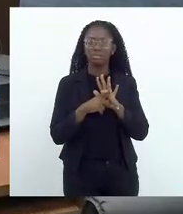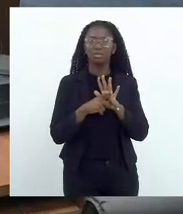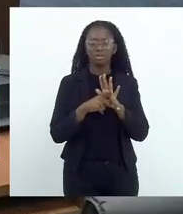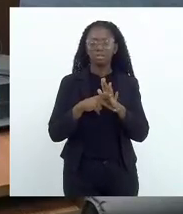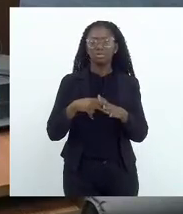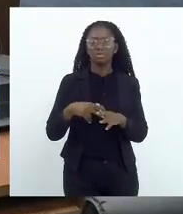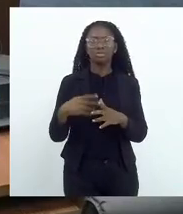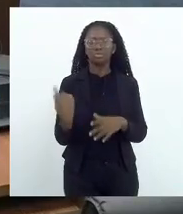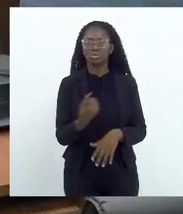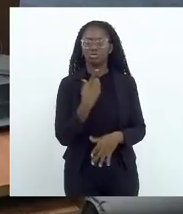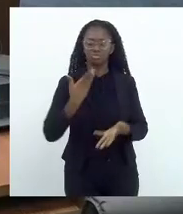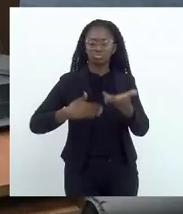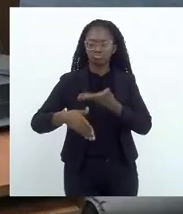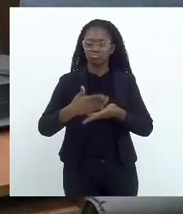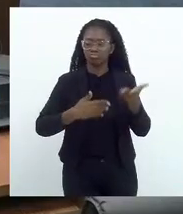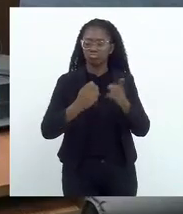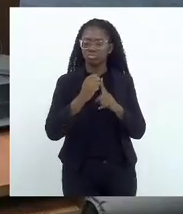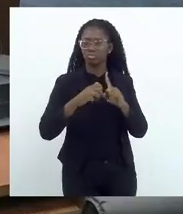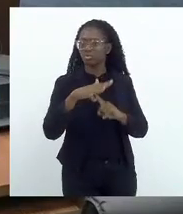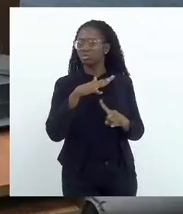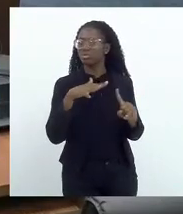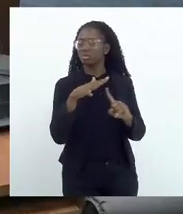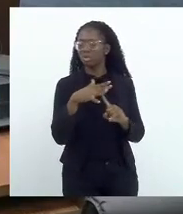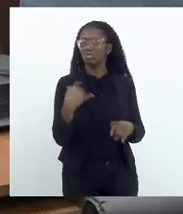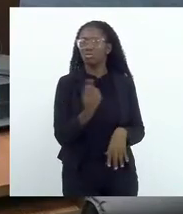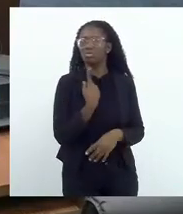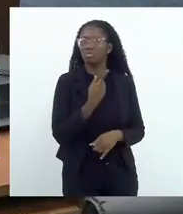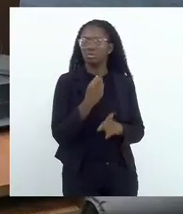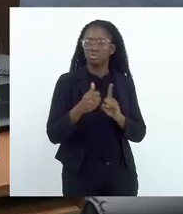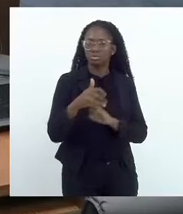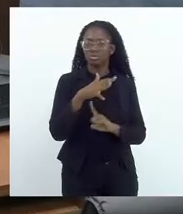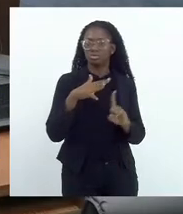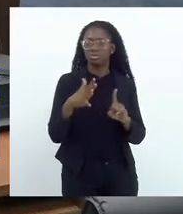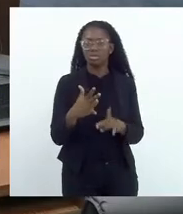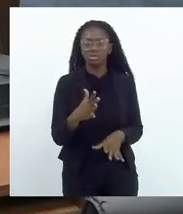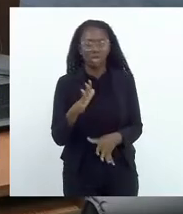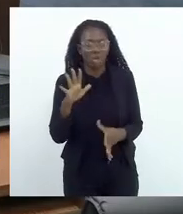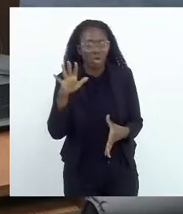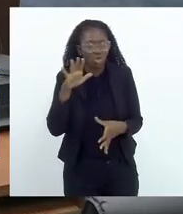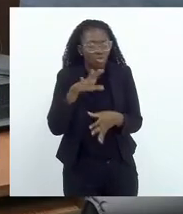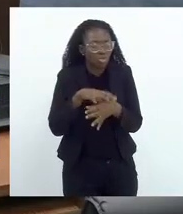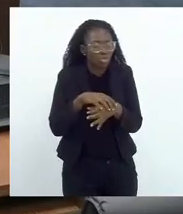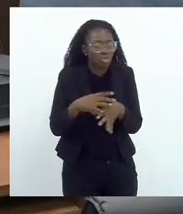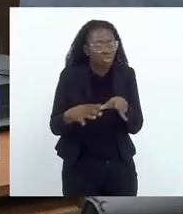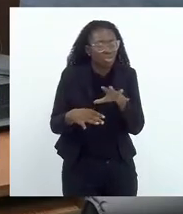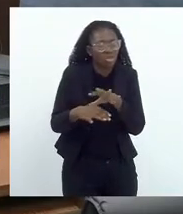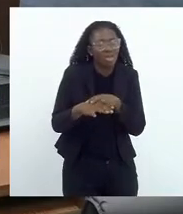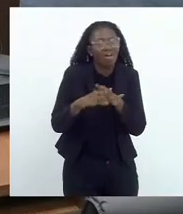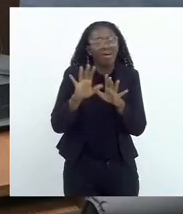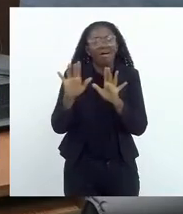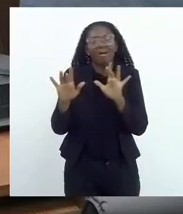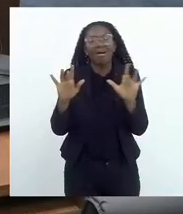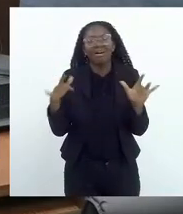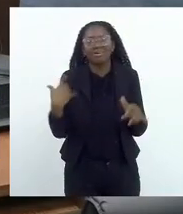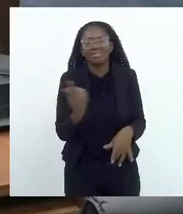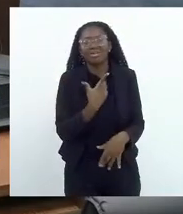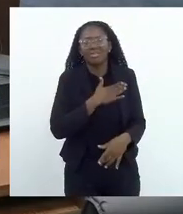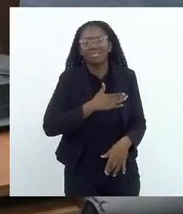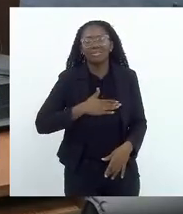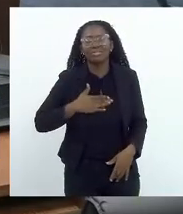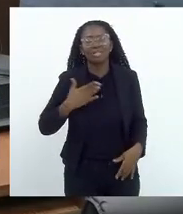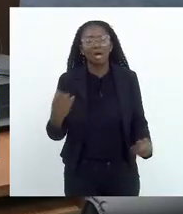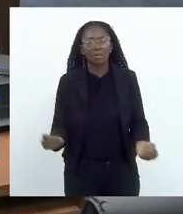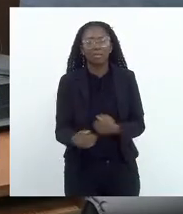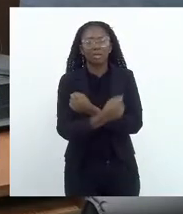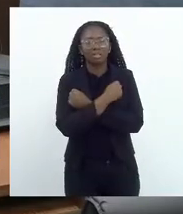de sociabilidade. Nós somos uma sociedade do toque, uma sociedade latina que gosta de abraçar.